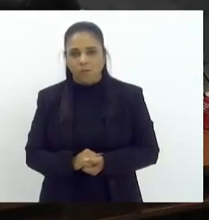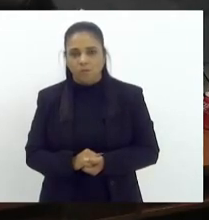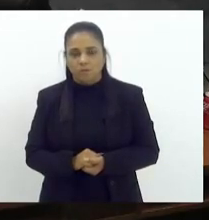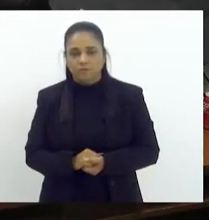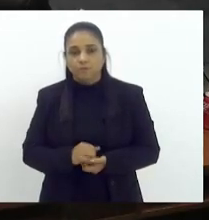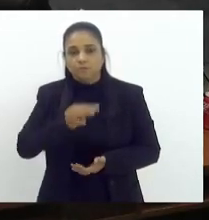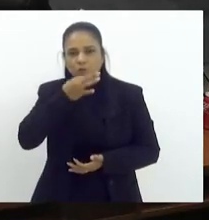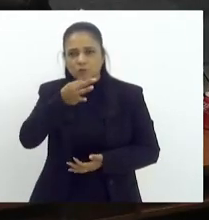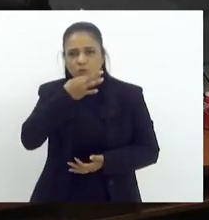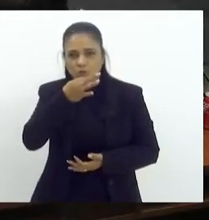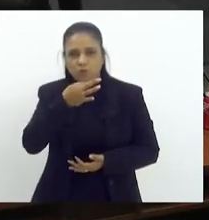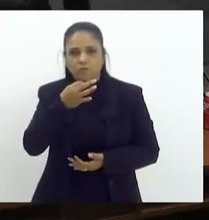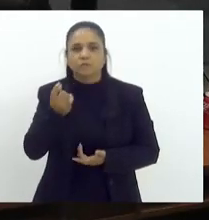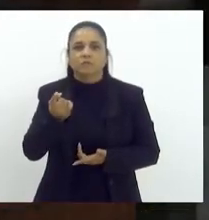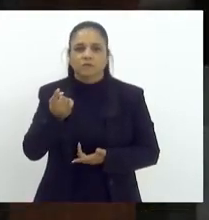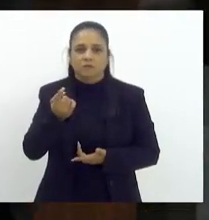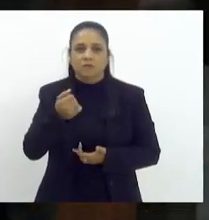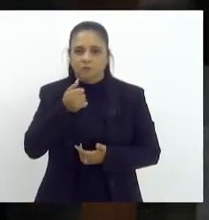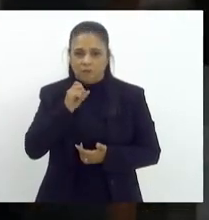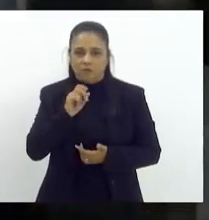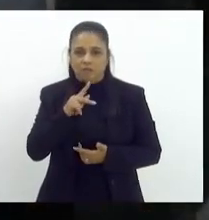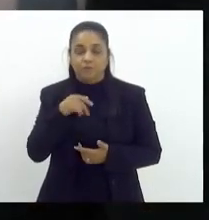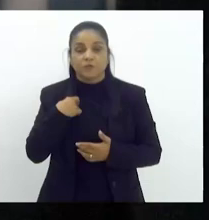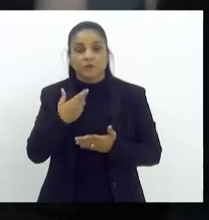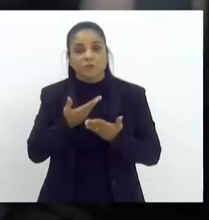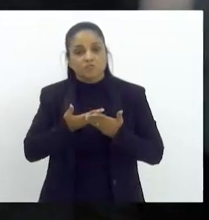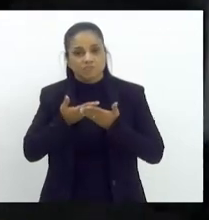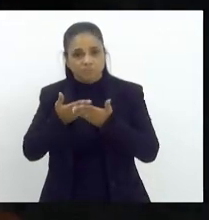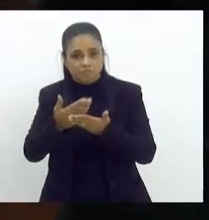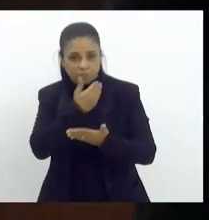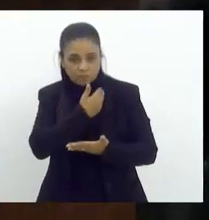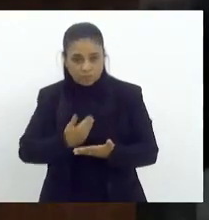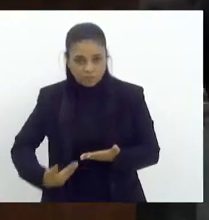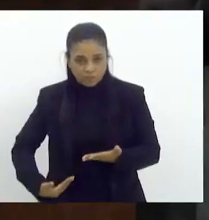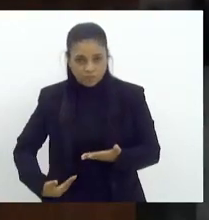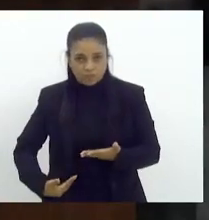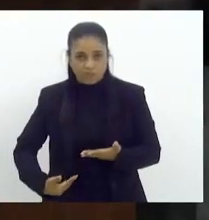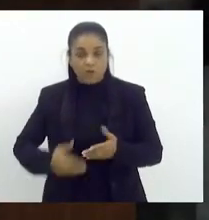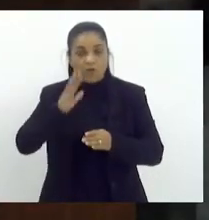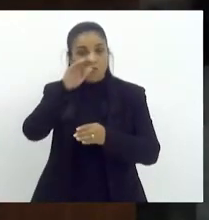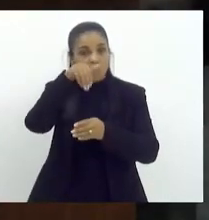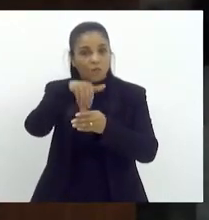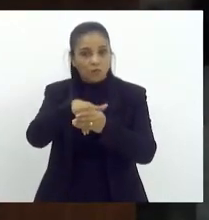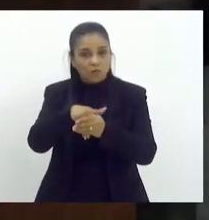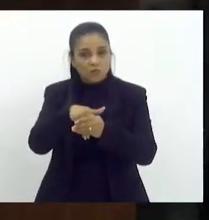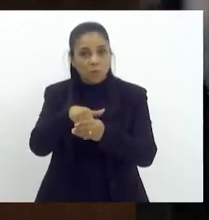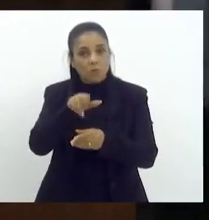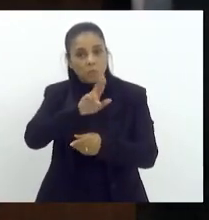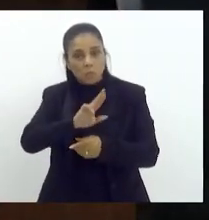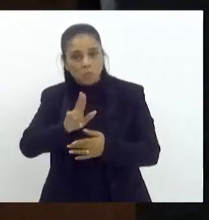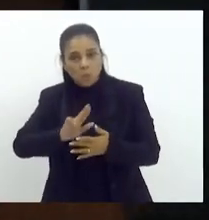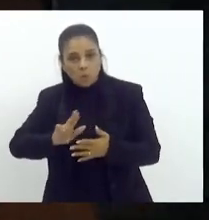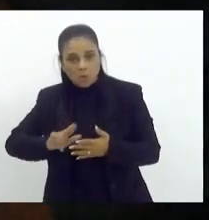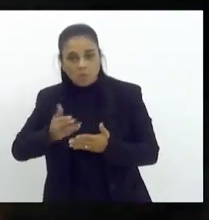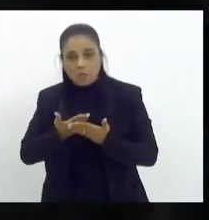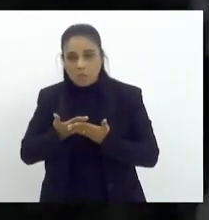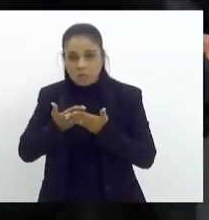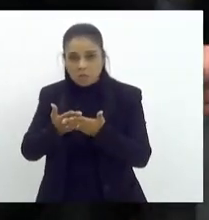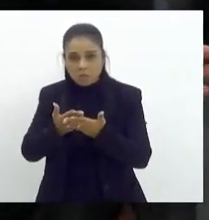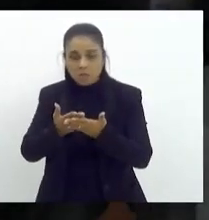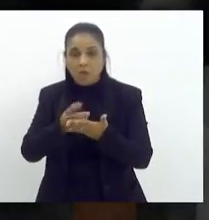alô som voltou para encaminhar pelo governo senhor presidente estamos em votação nominal e encaminhamento é